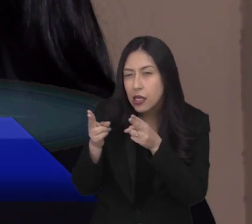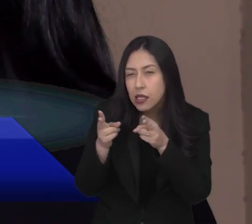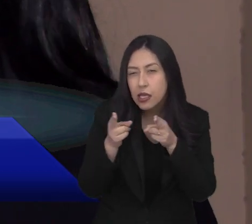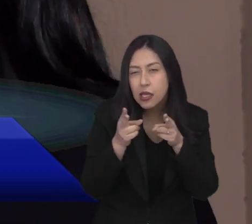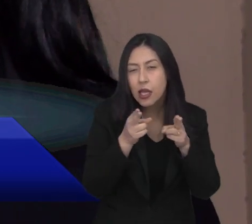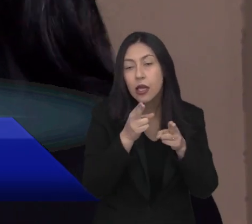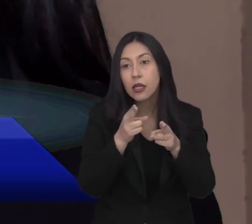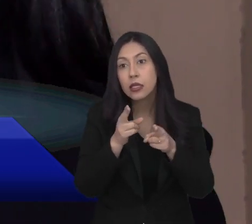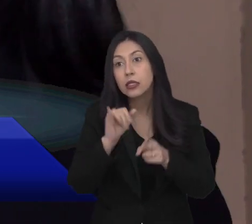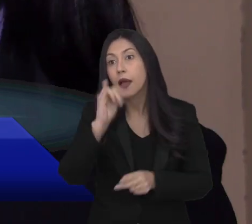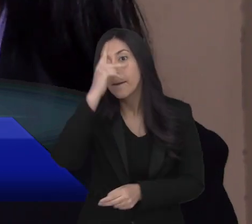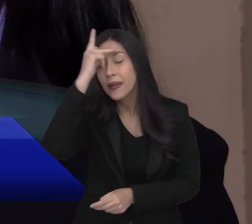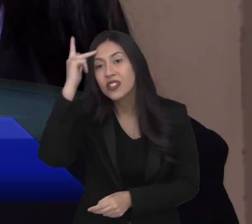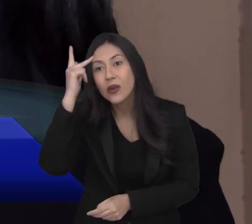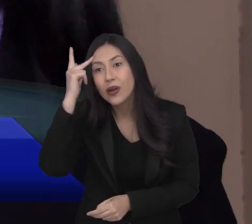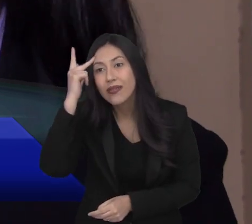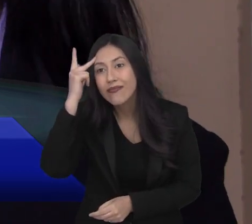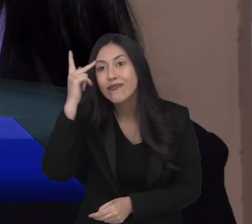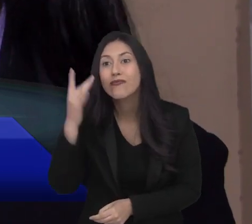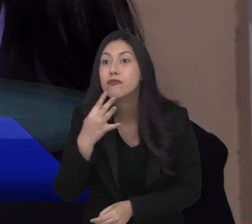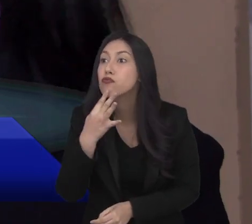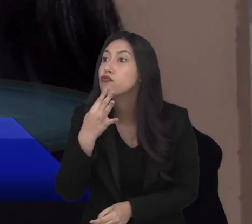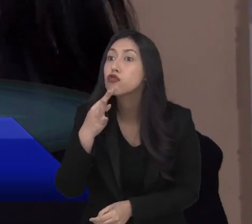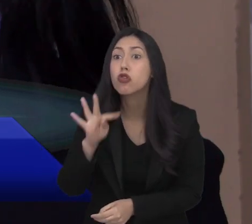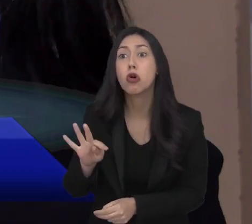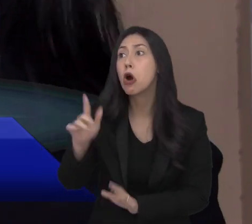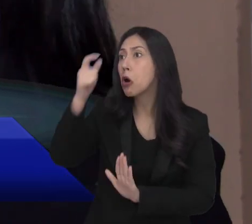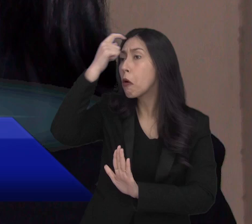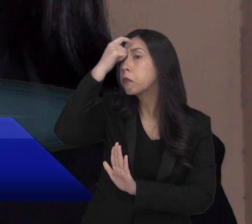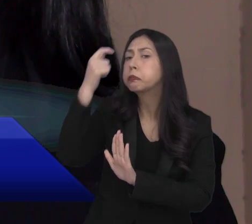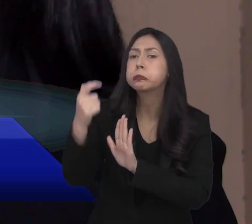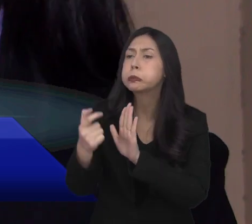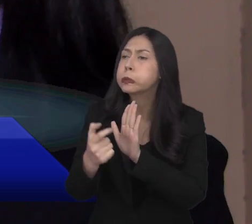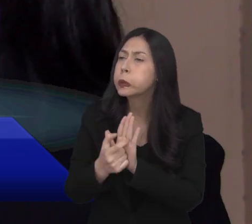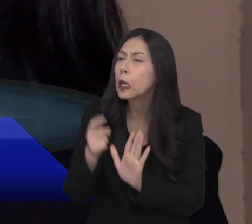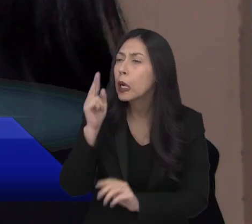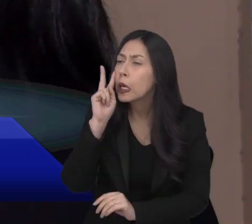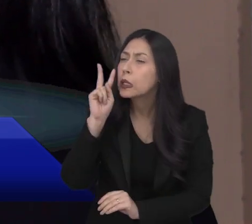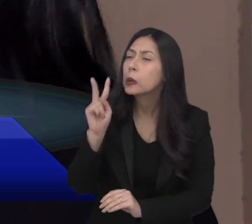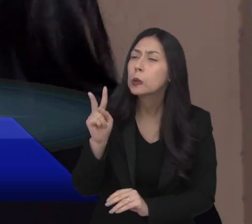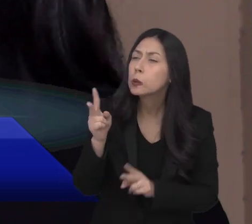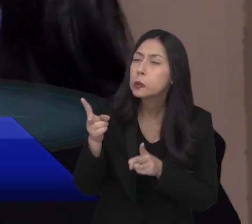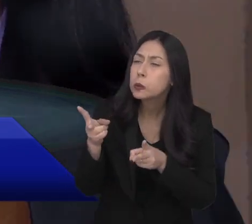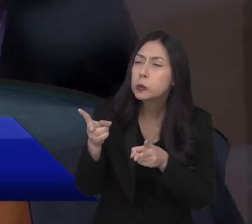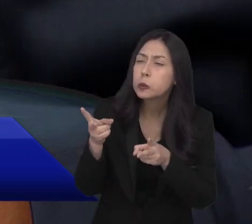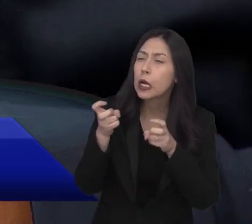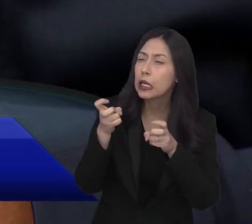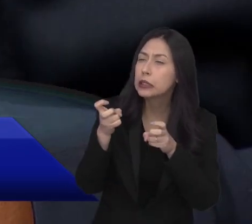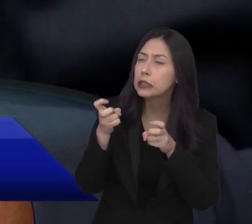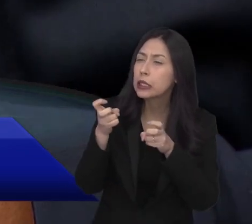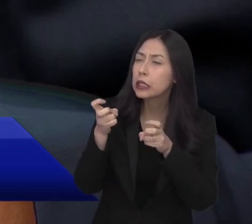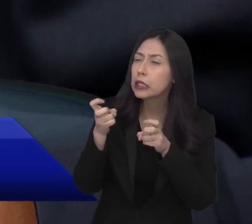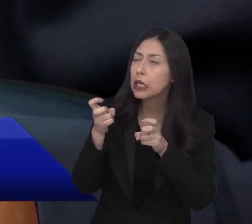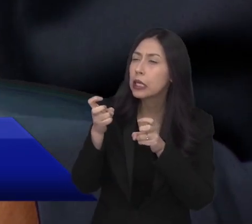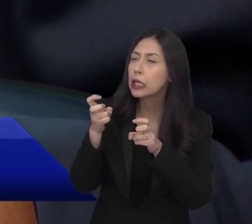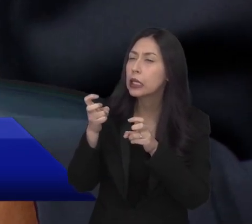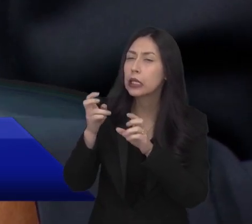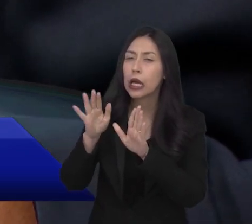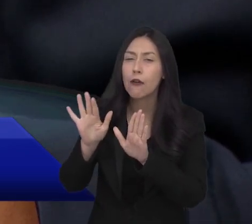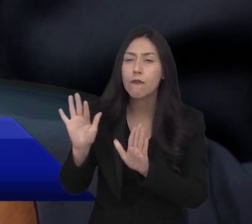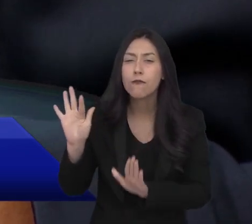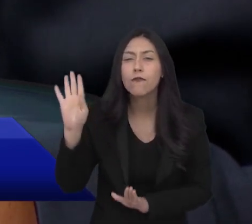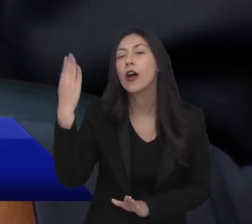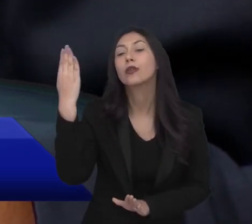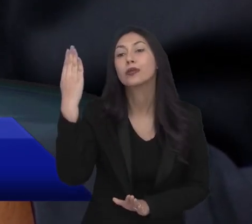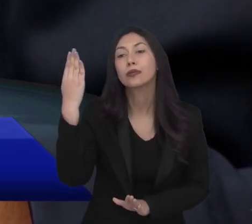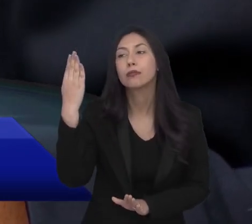sendo assim, quem não conhece o uso de uma inteligência artificial ou que aquilo está com o escopo de